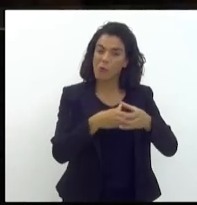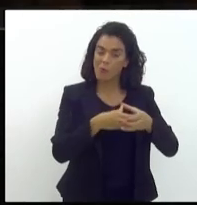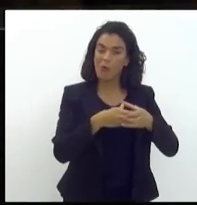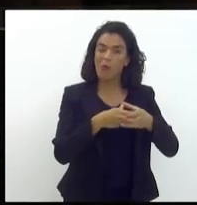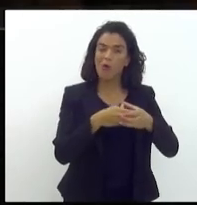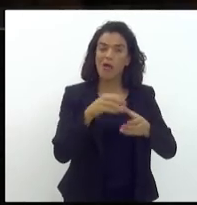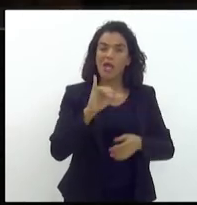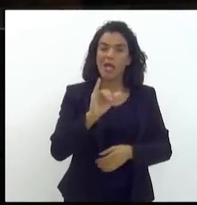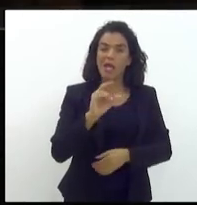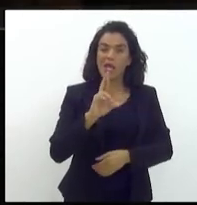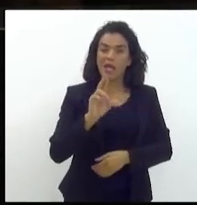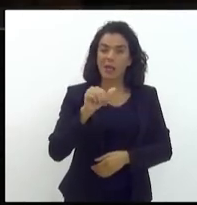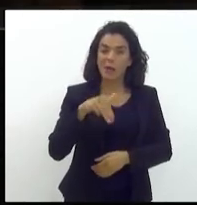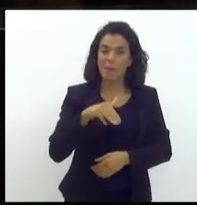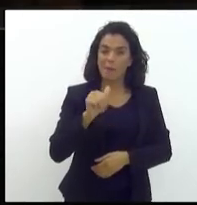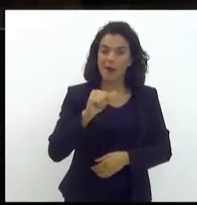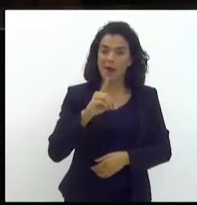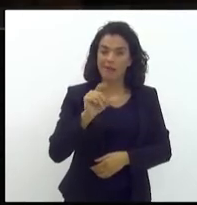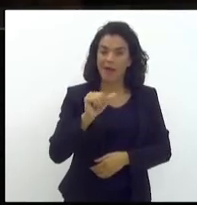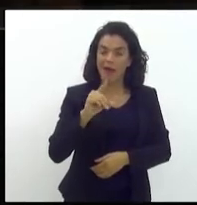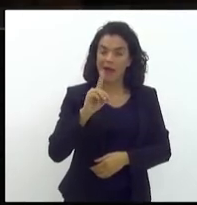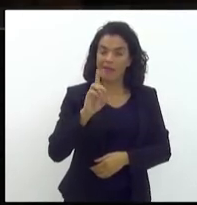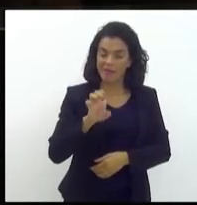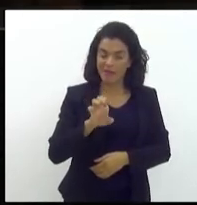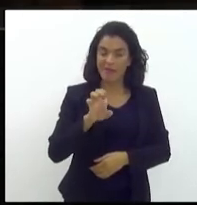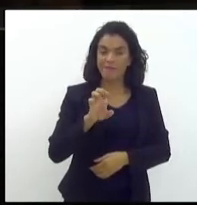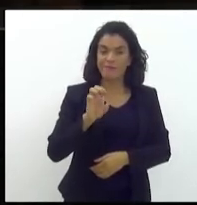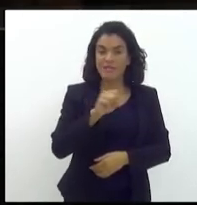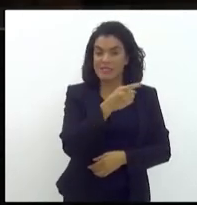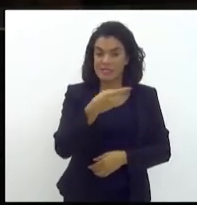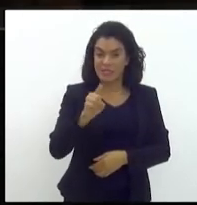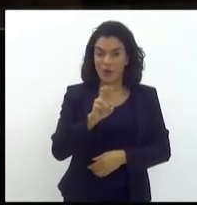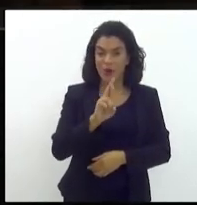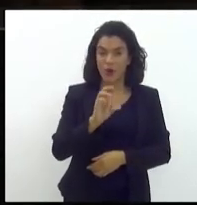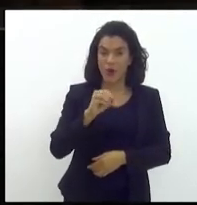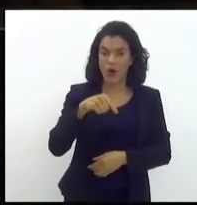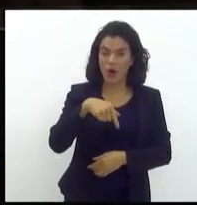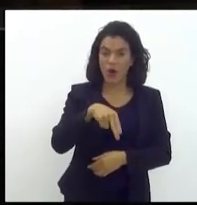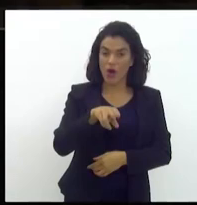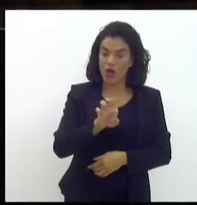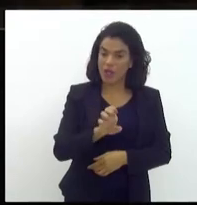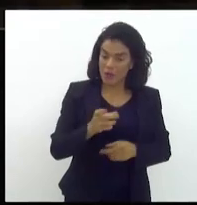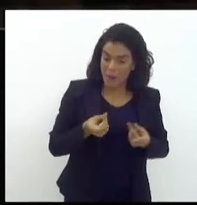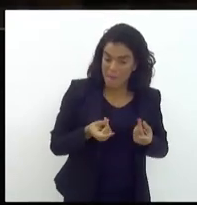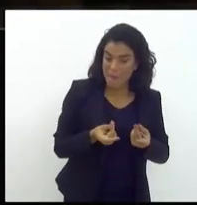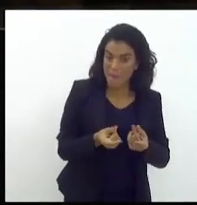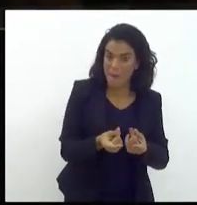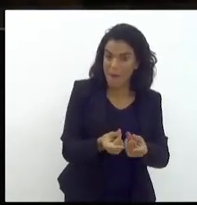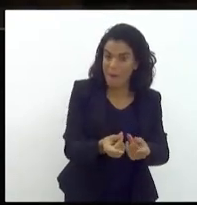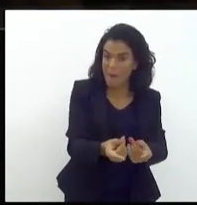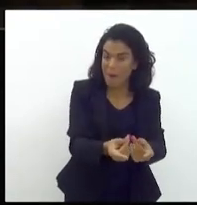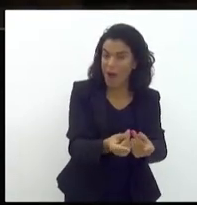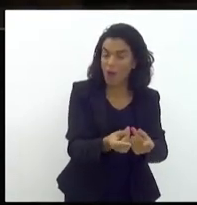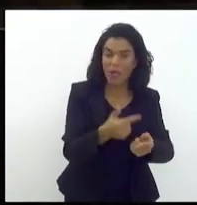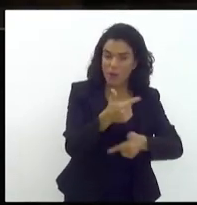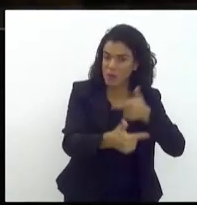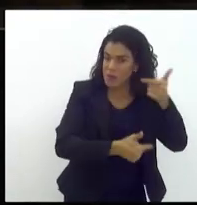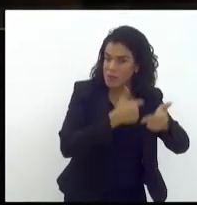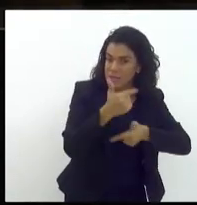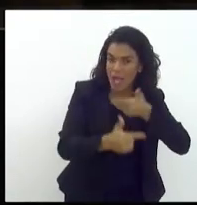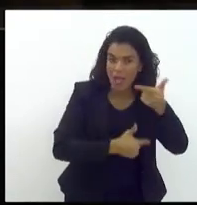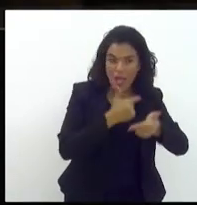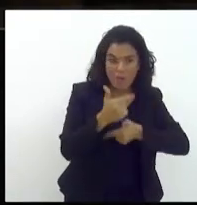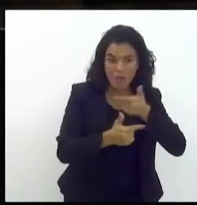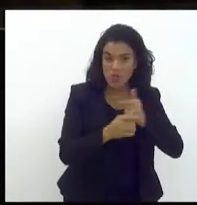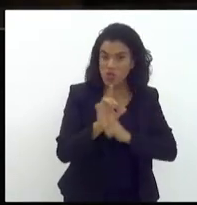Irmandade de São Roque que mantém vivo ao longo dos anos uma série de atividade não somente